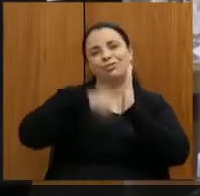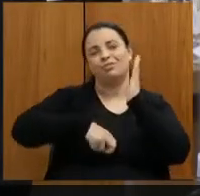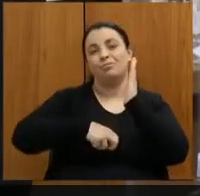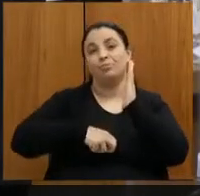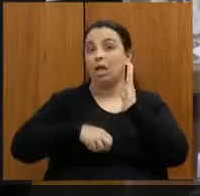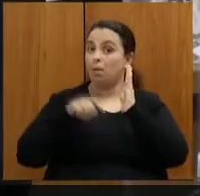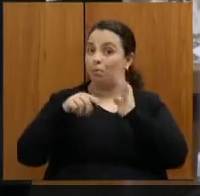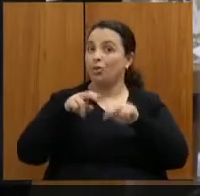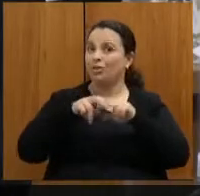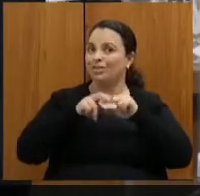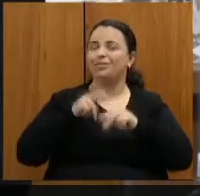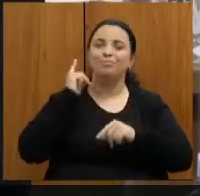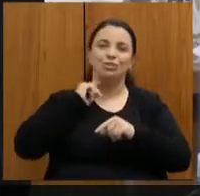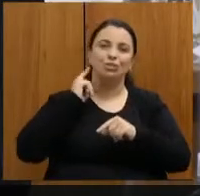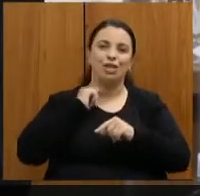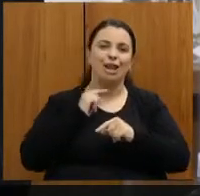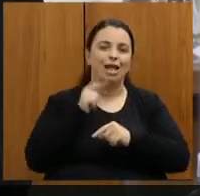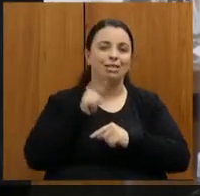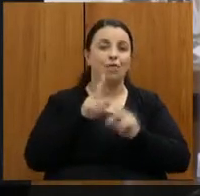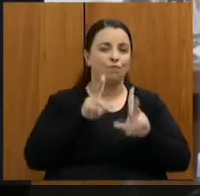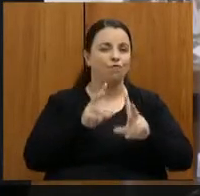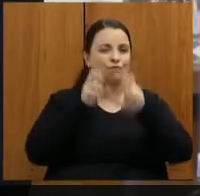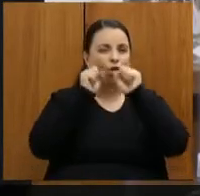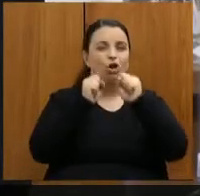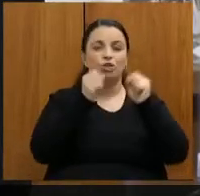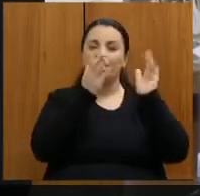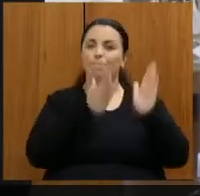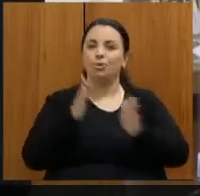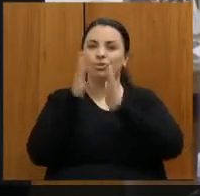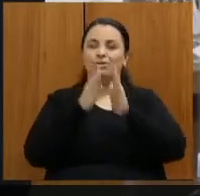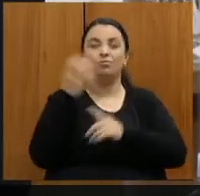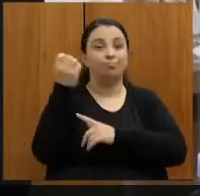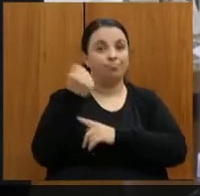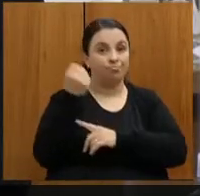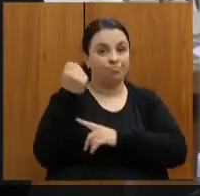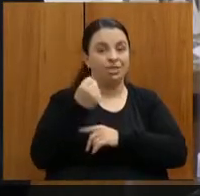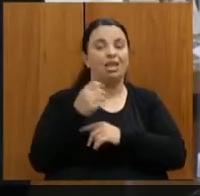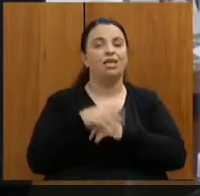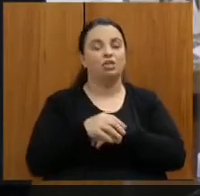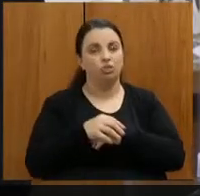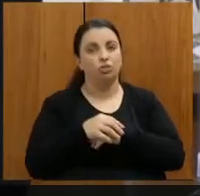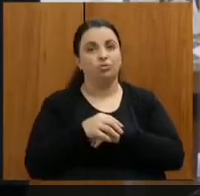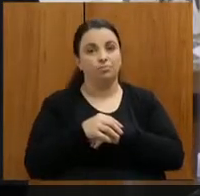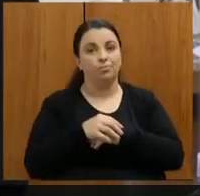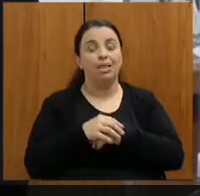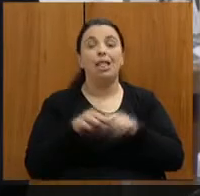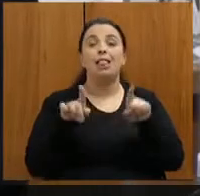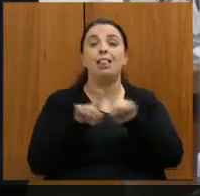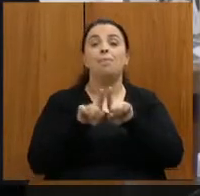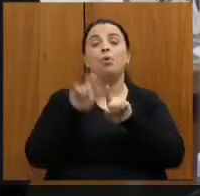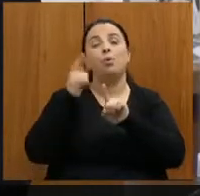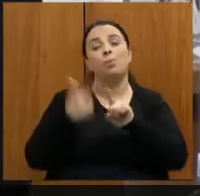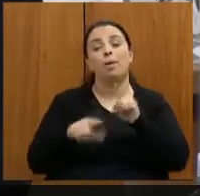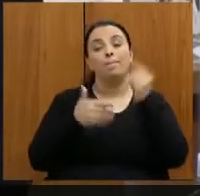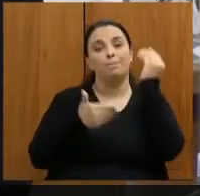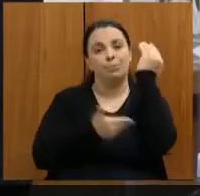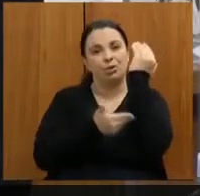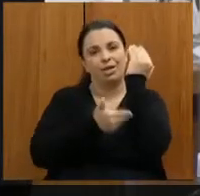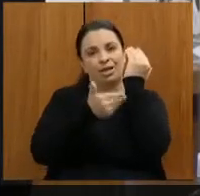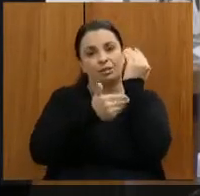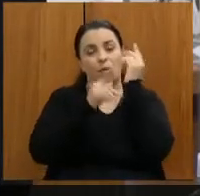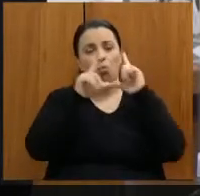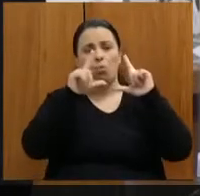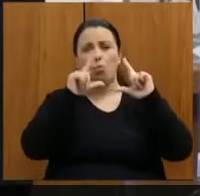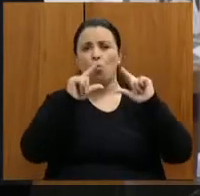leite é sob a ótica de desburocratização do pequeno e pequena Cup micro e pequeno